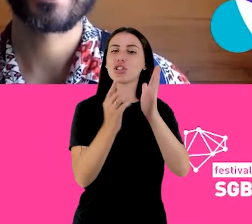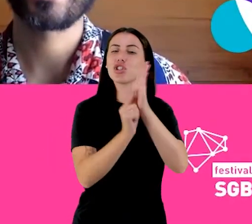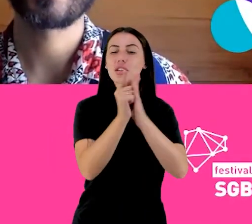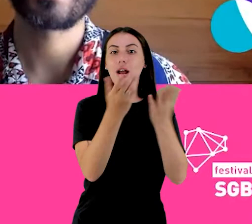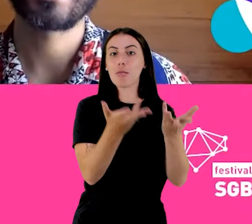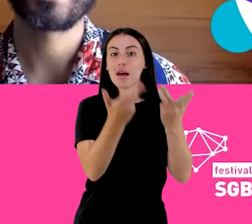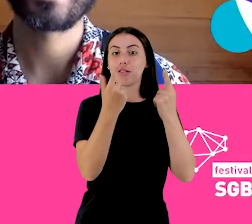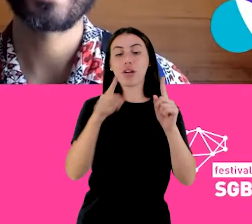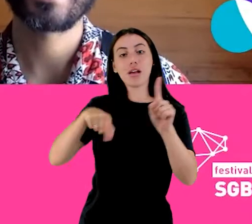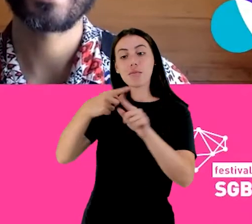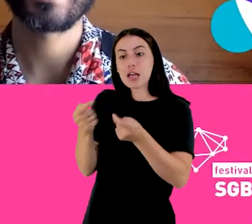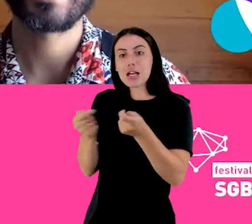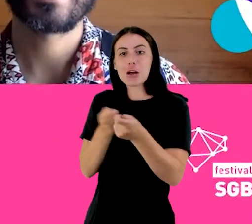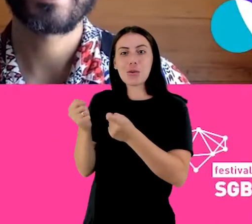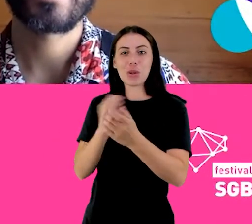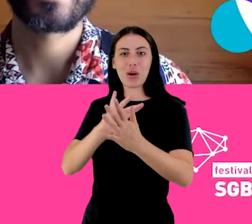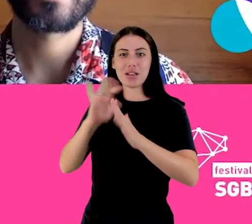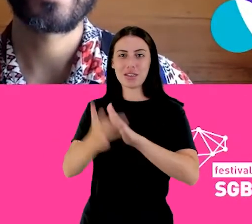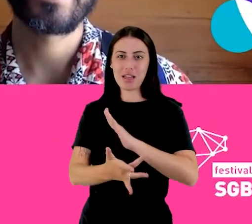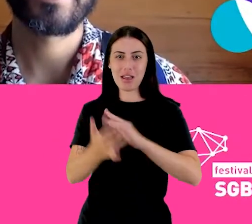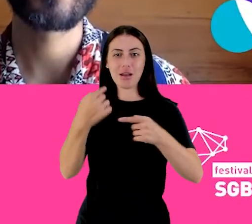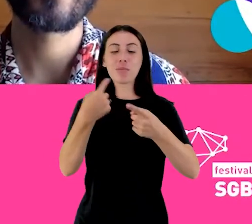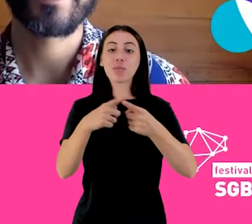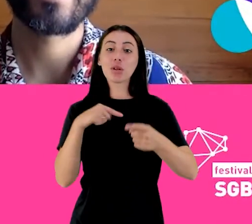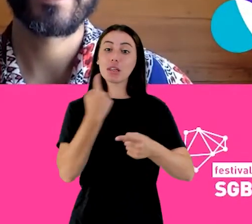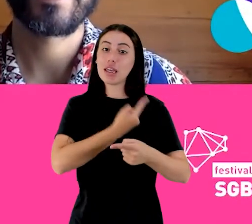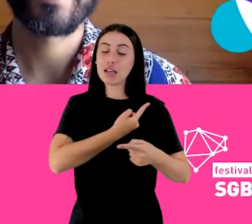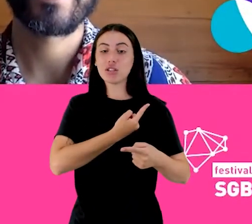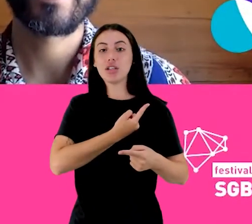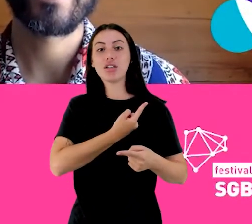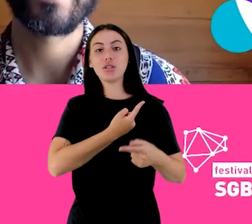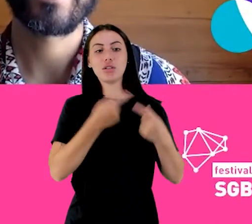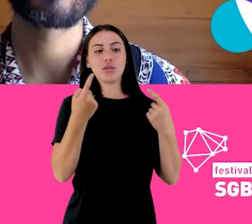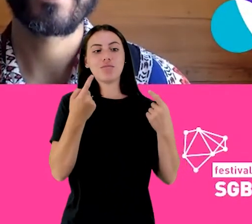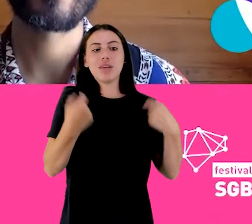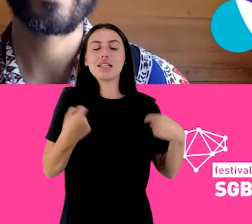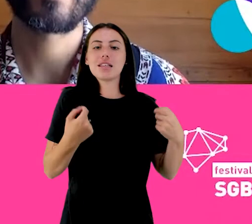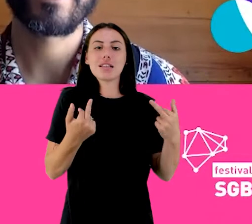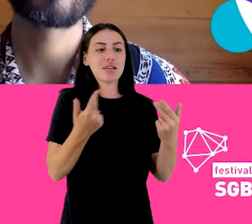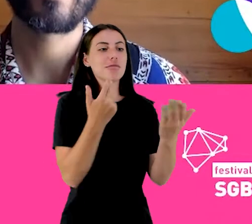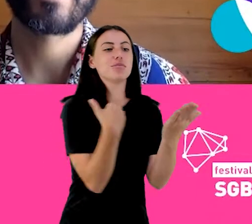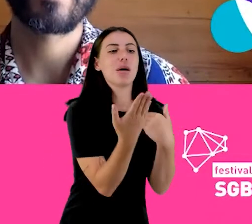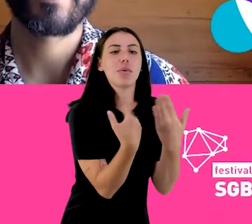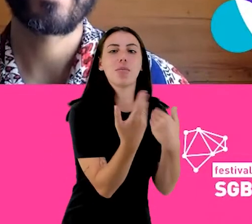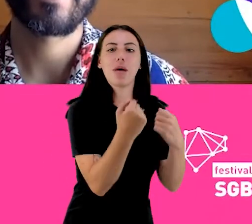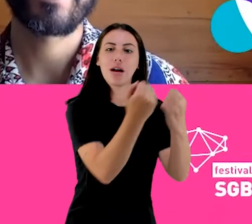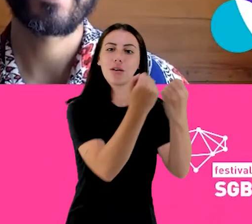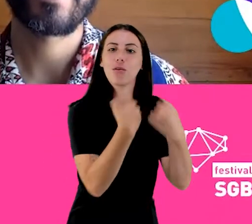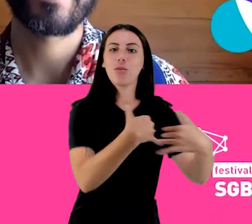conseguiu alguns ganhos com a parceria da OAB de abertura de comissão da